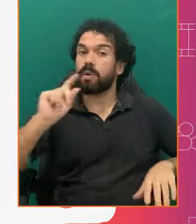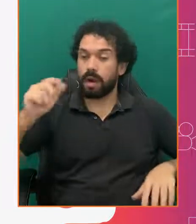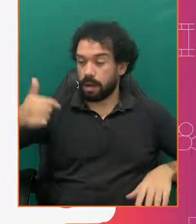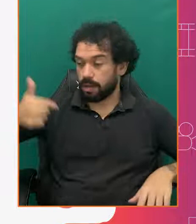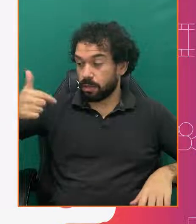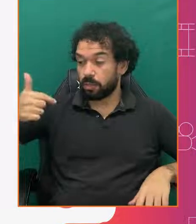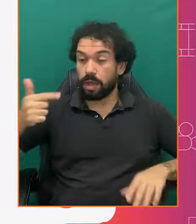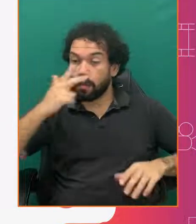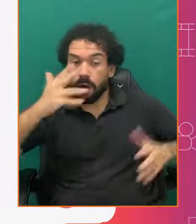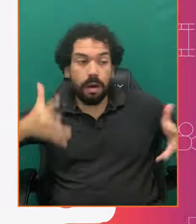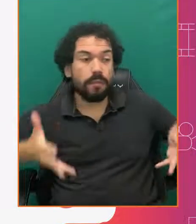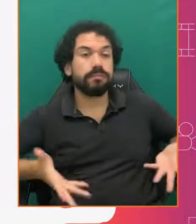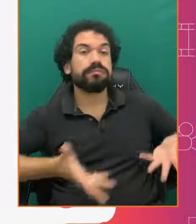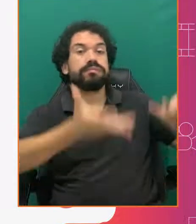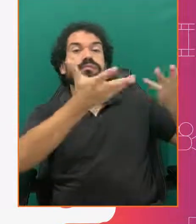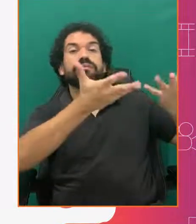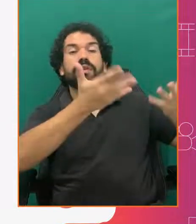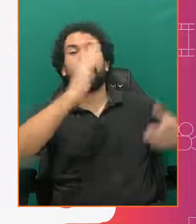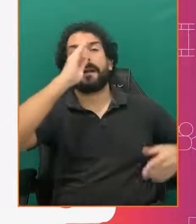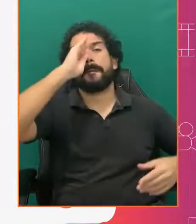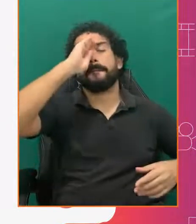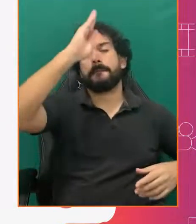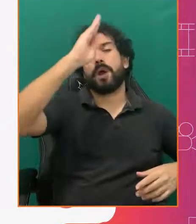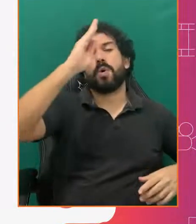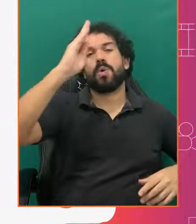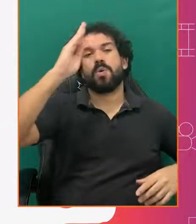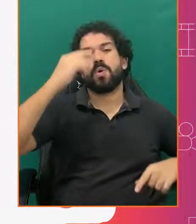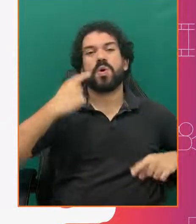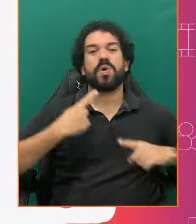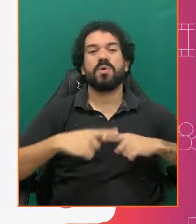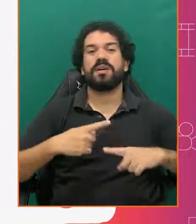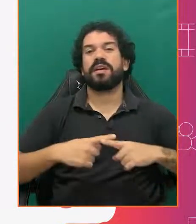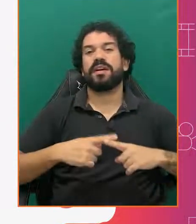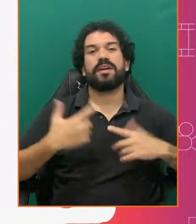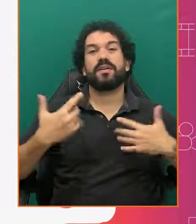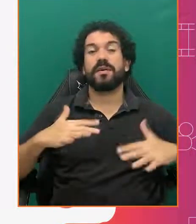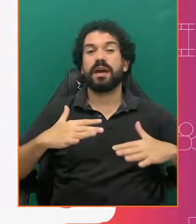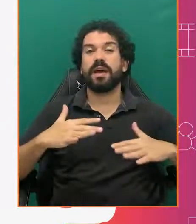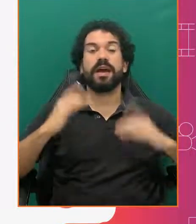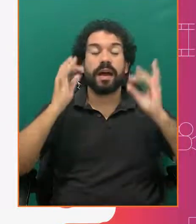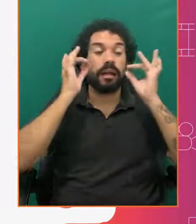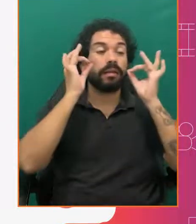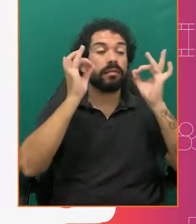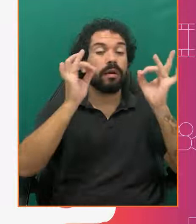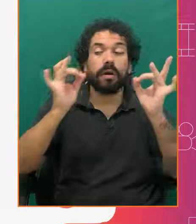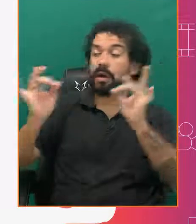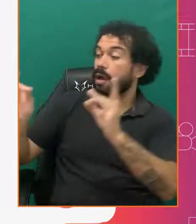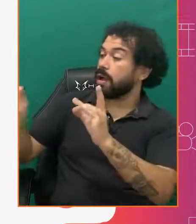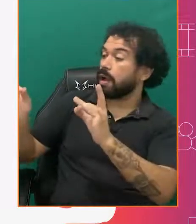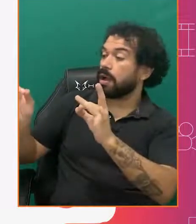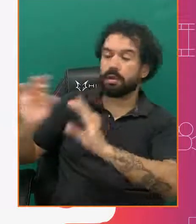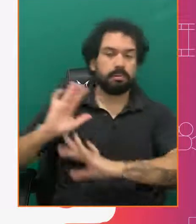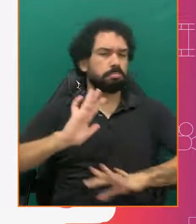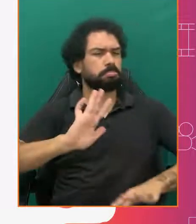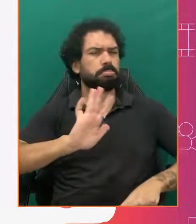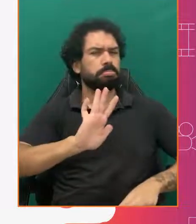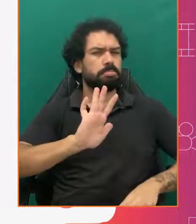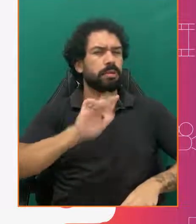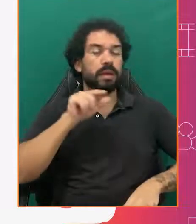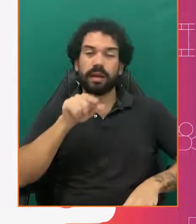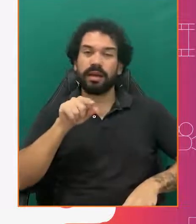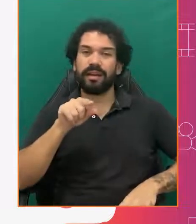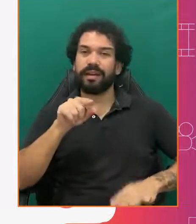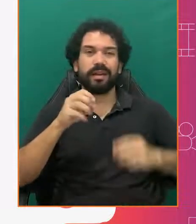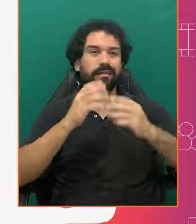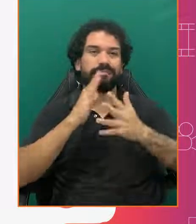reforçar a ação principal. Porque a ideia não é tirar a atenção do que está acontecendo em cena.